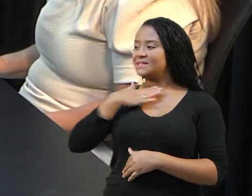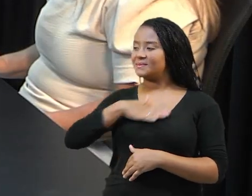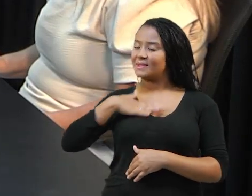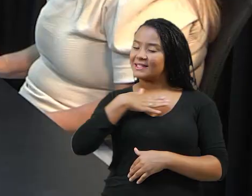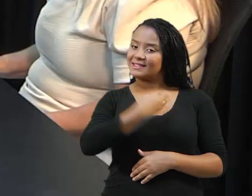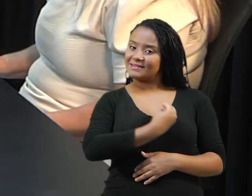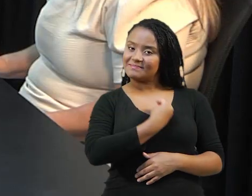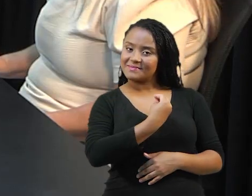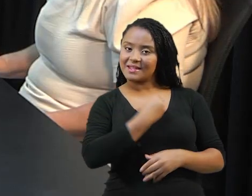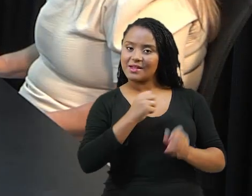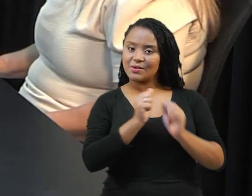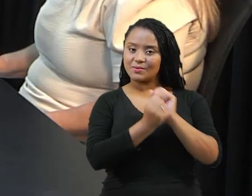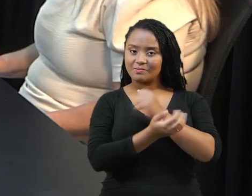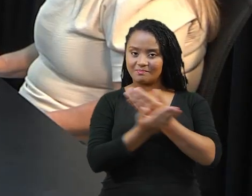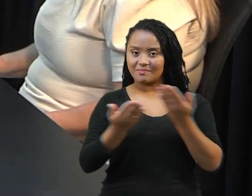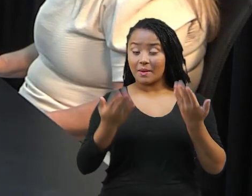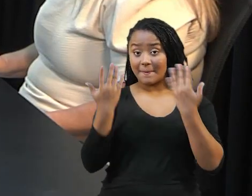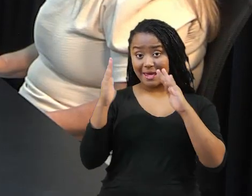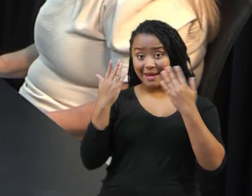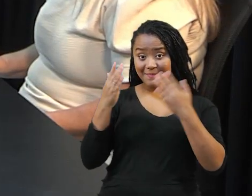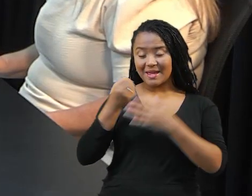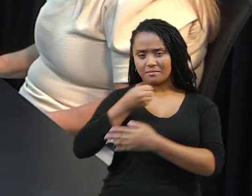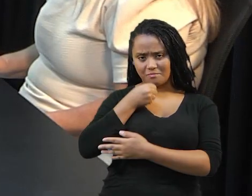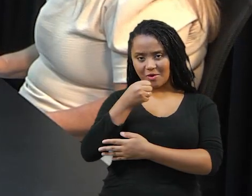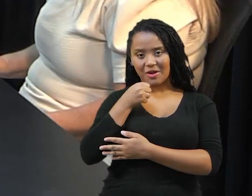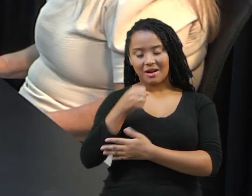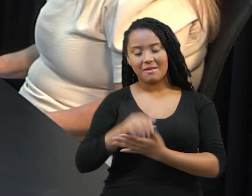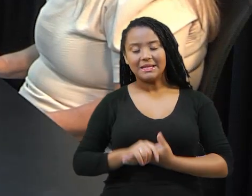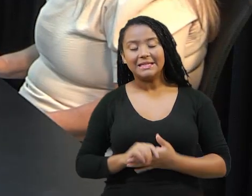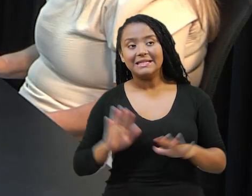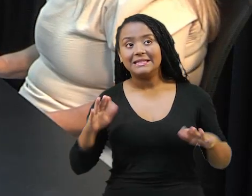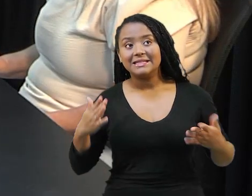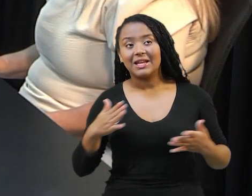né? A infância, assim,